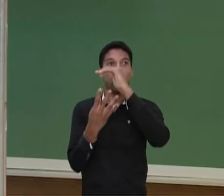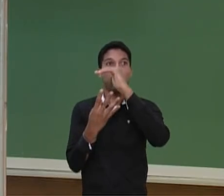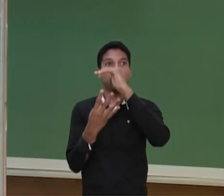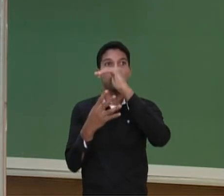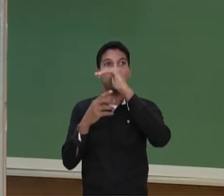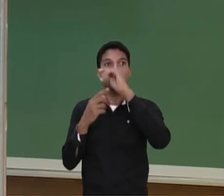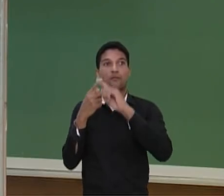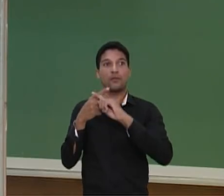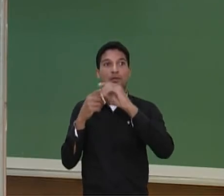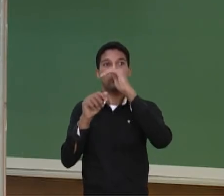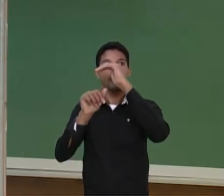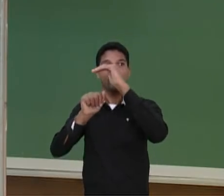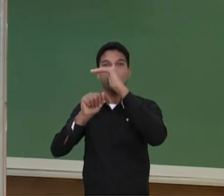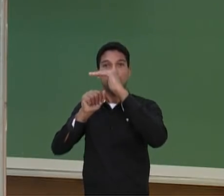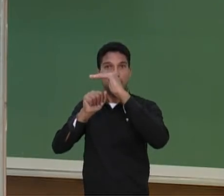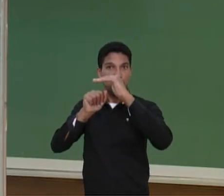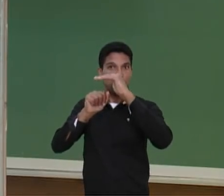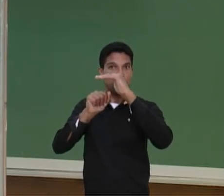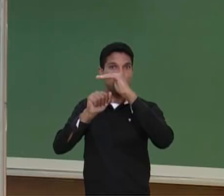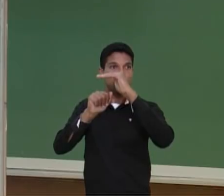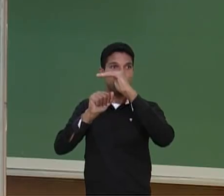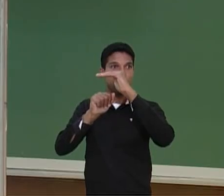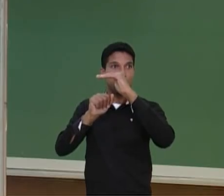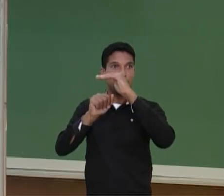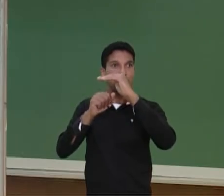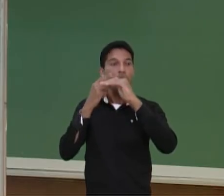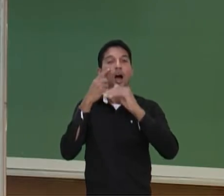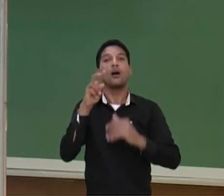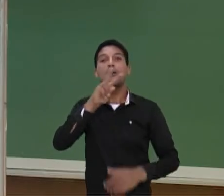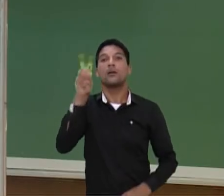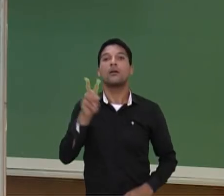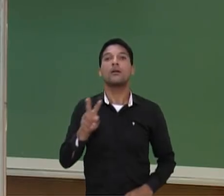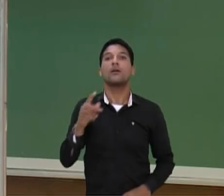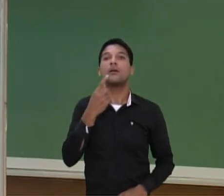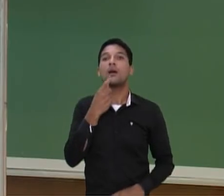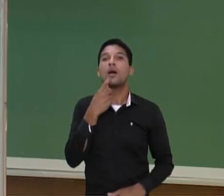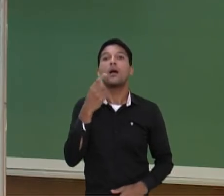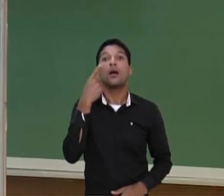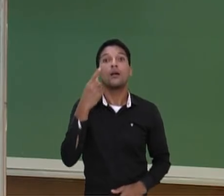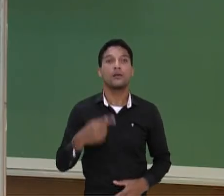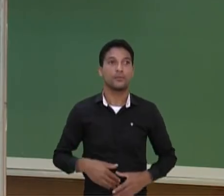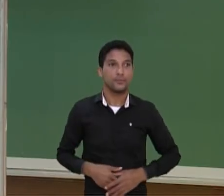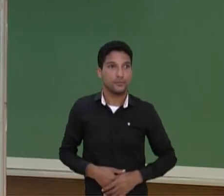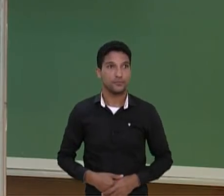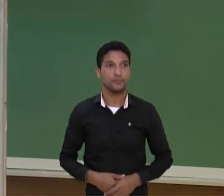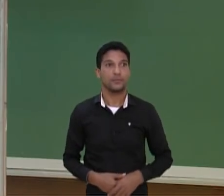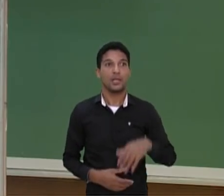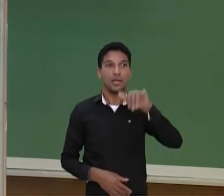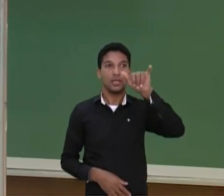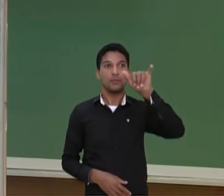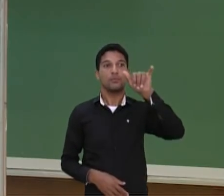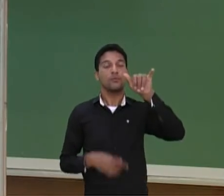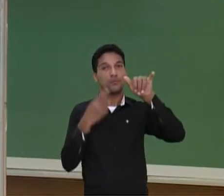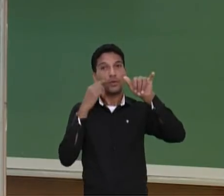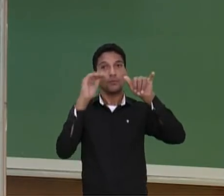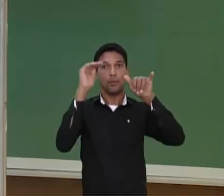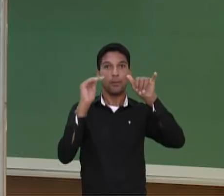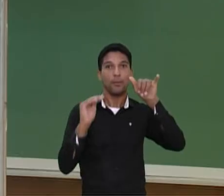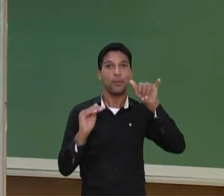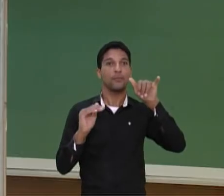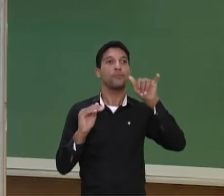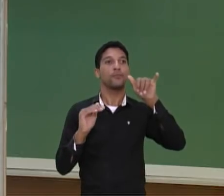é um e vezes cê que é 3000 dividido por 4 x 1 e tudo versus vai ser igual